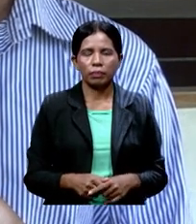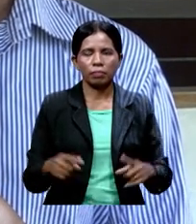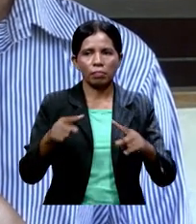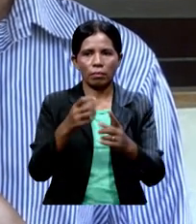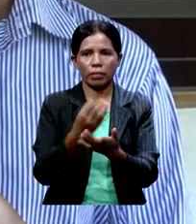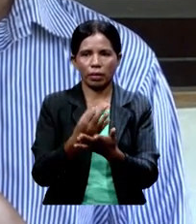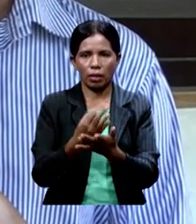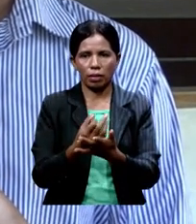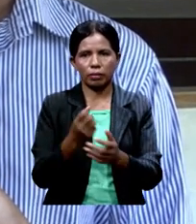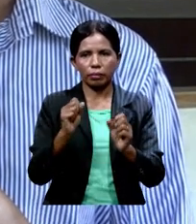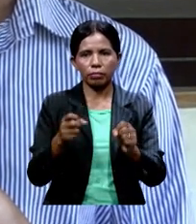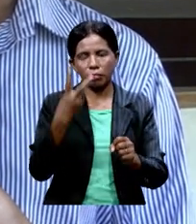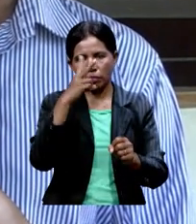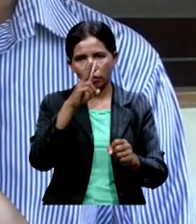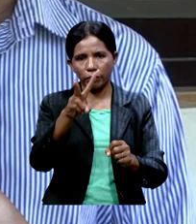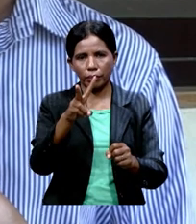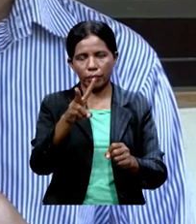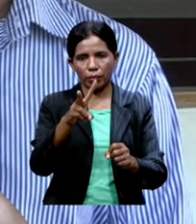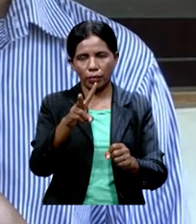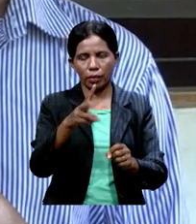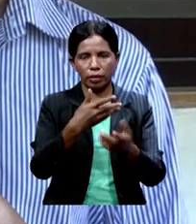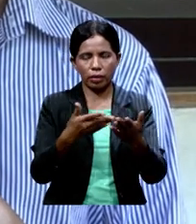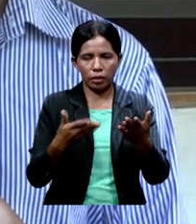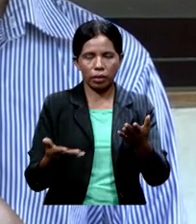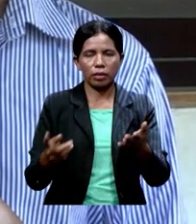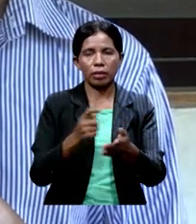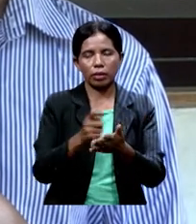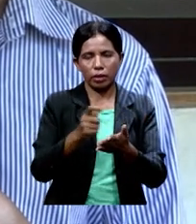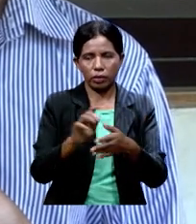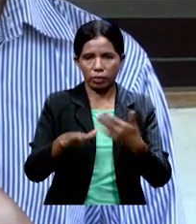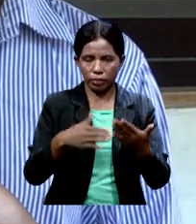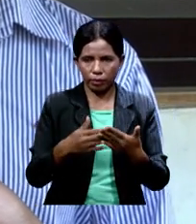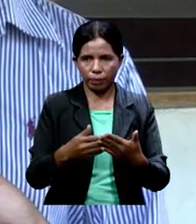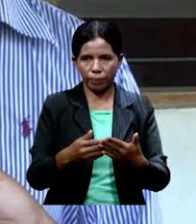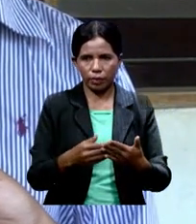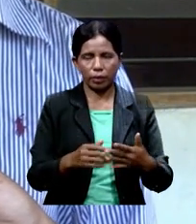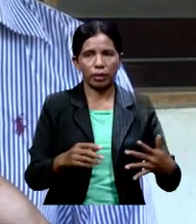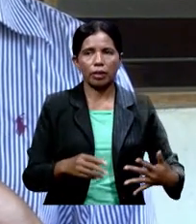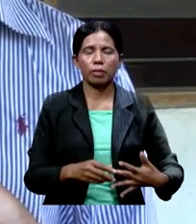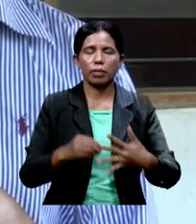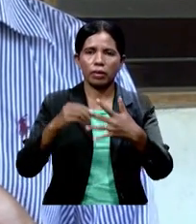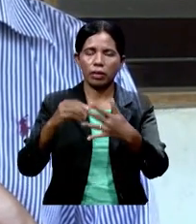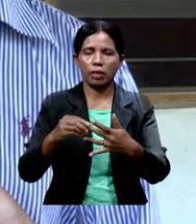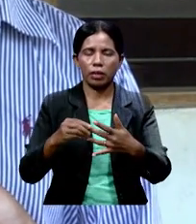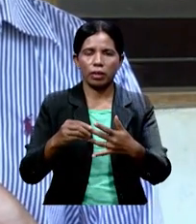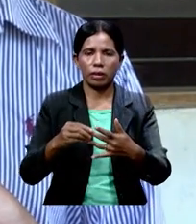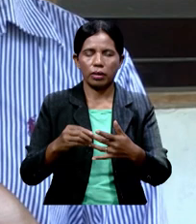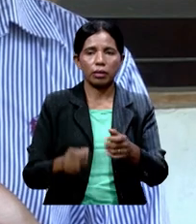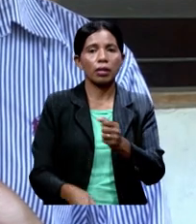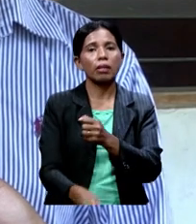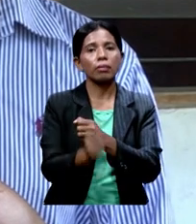orçamento balo para atuar a material prática ser né. Tem o pesca se nem que agora existia a